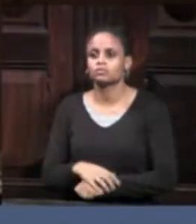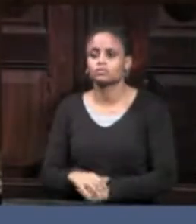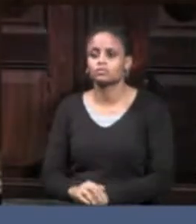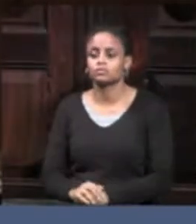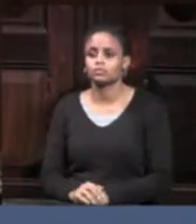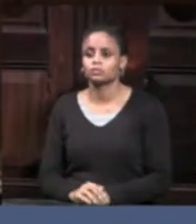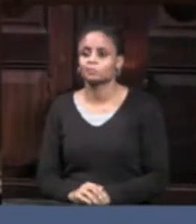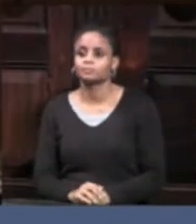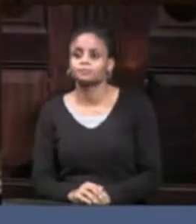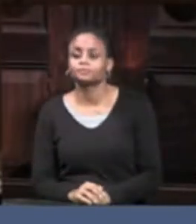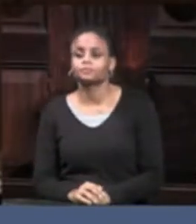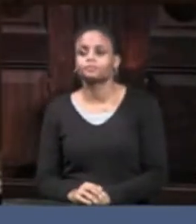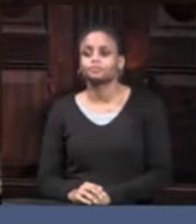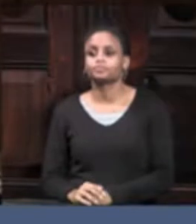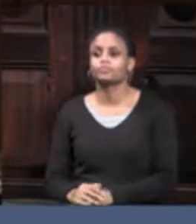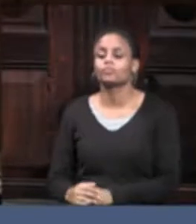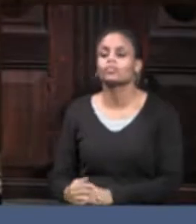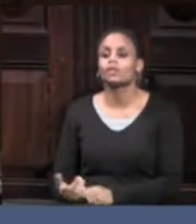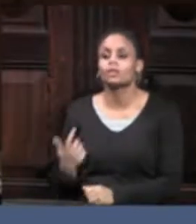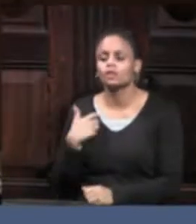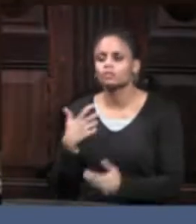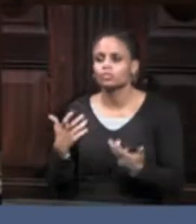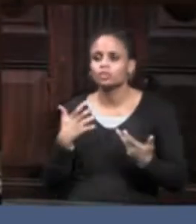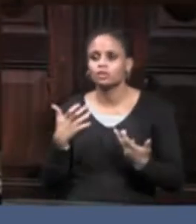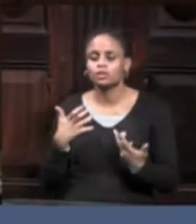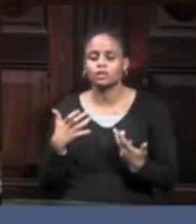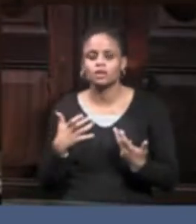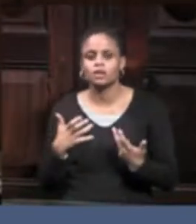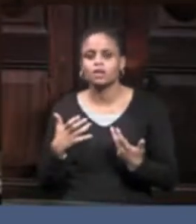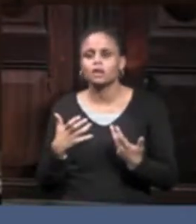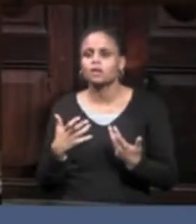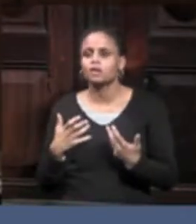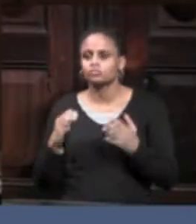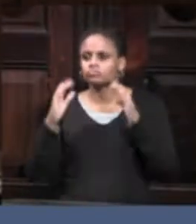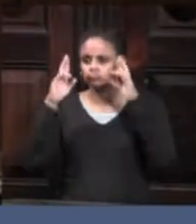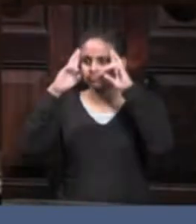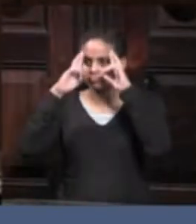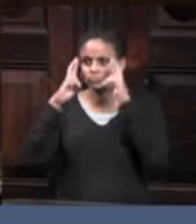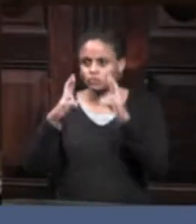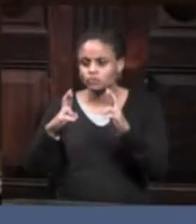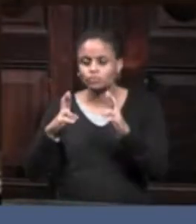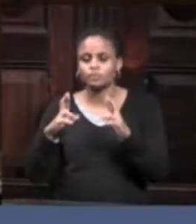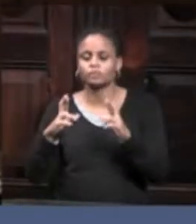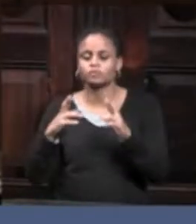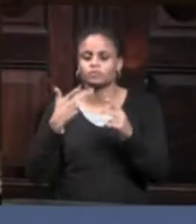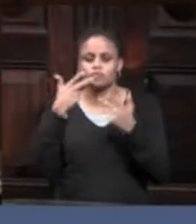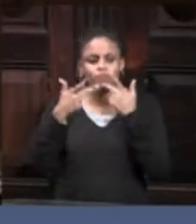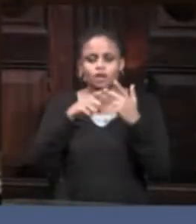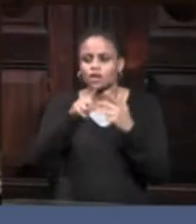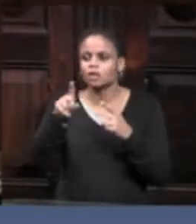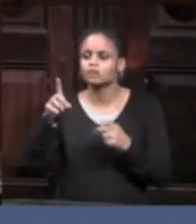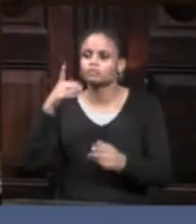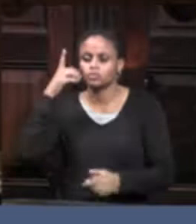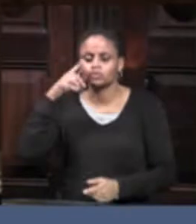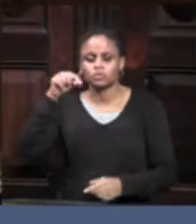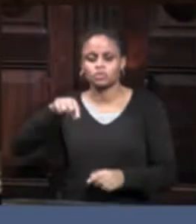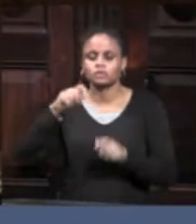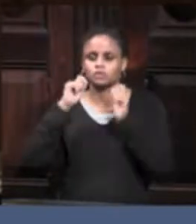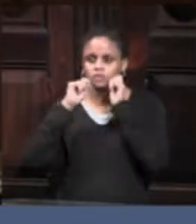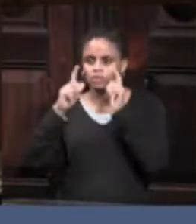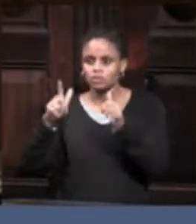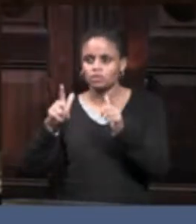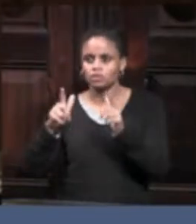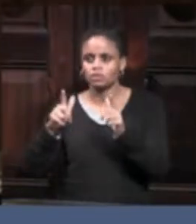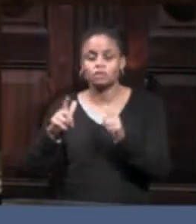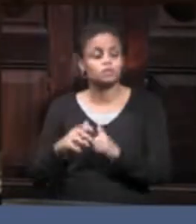E eu quero, muito respeitosamente, me dirigir aos pares dessa casa, mas ressaltando que essa